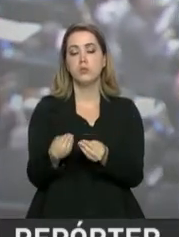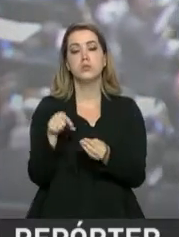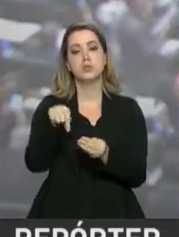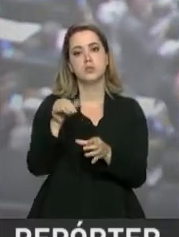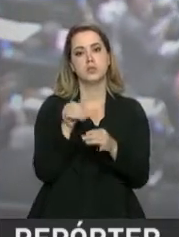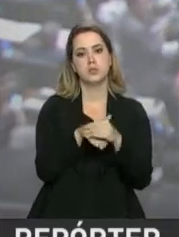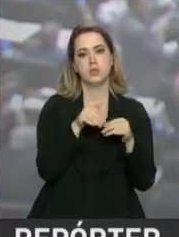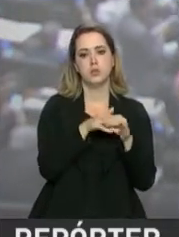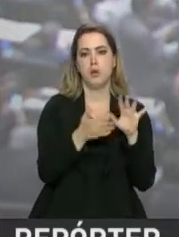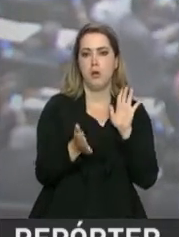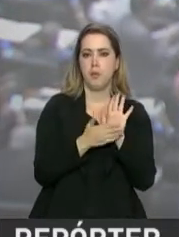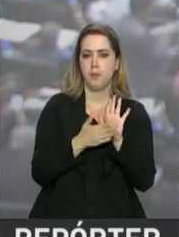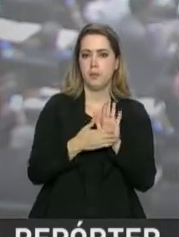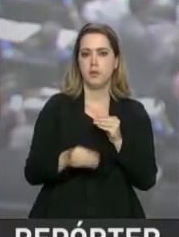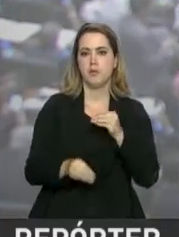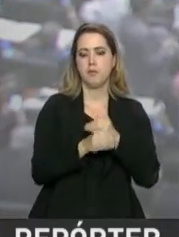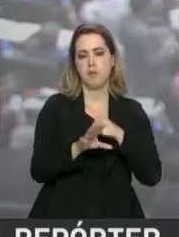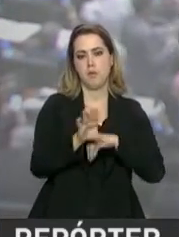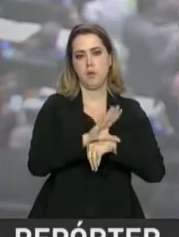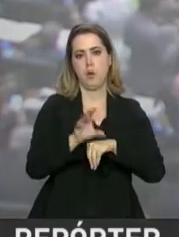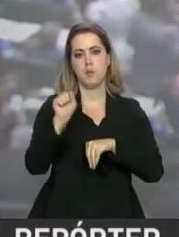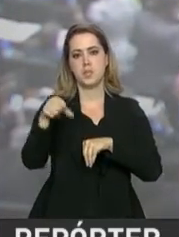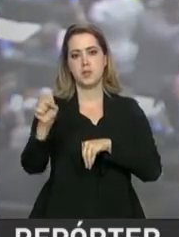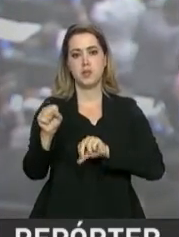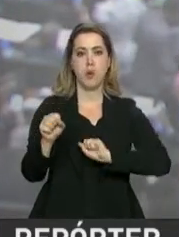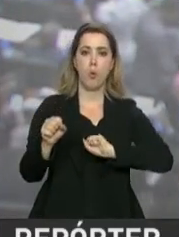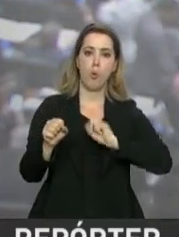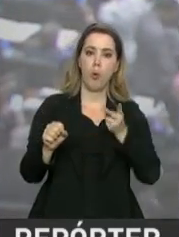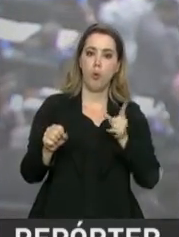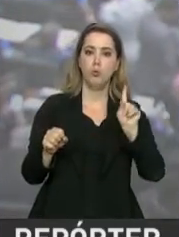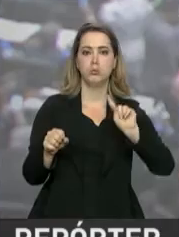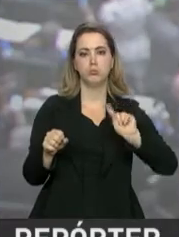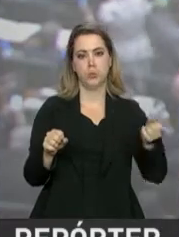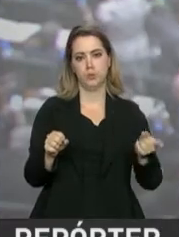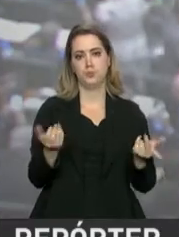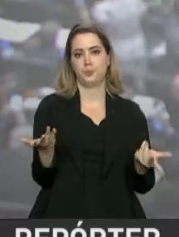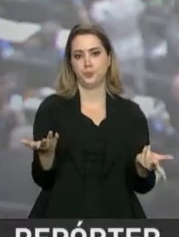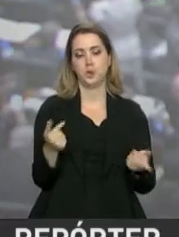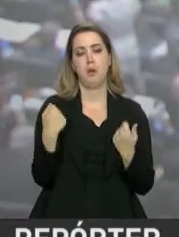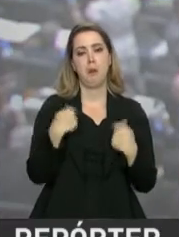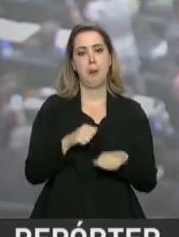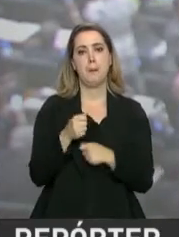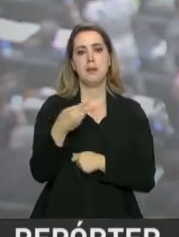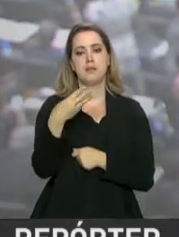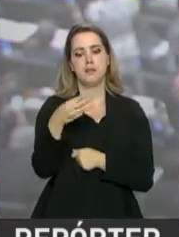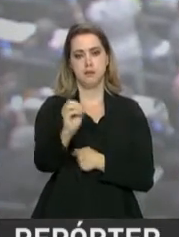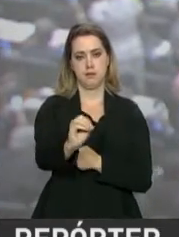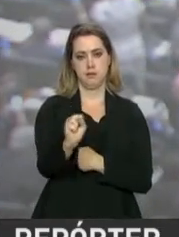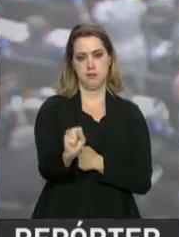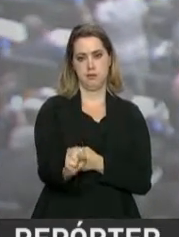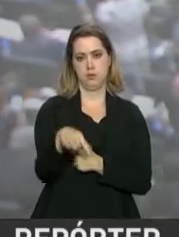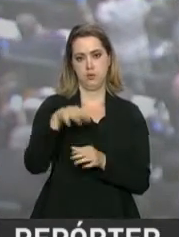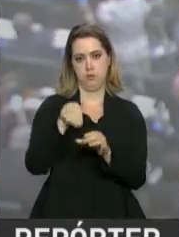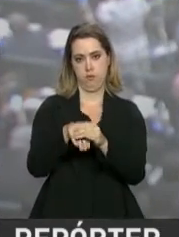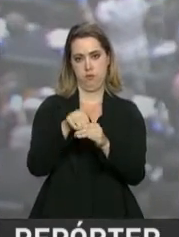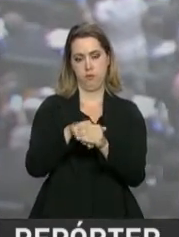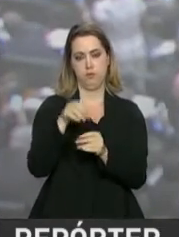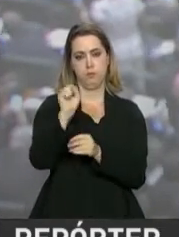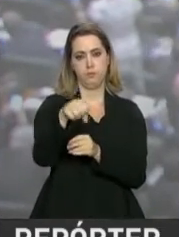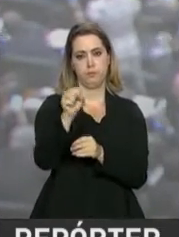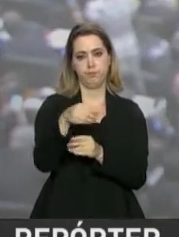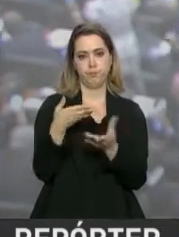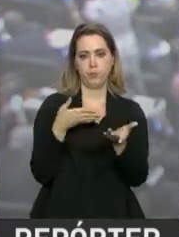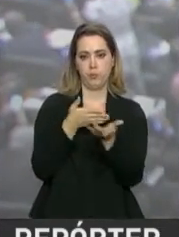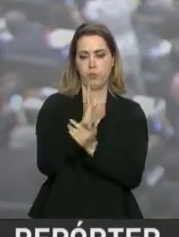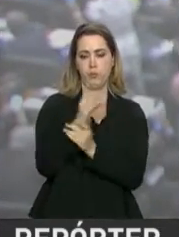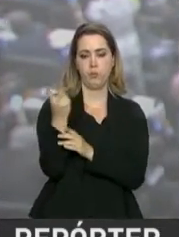à proposta, a favor ou contra. São necessários pelo menos 308 votos favoráveis para que a proposta seja aprovada